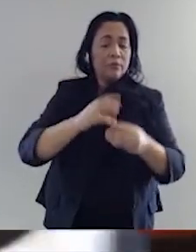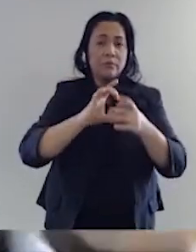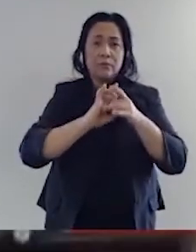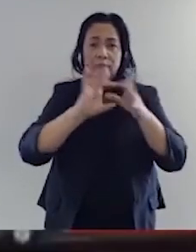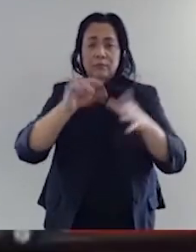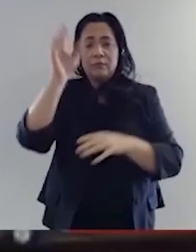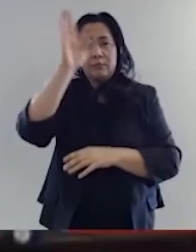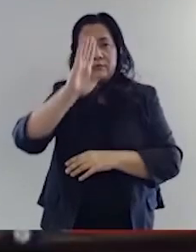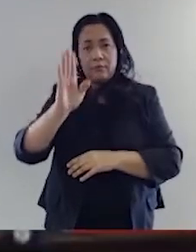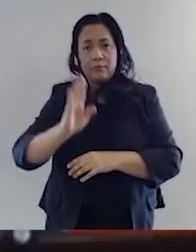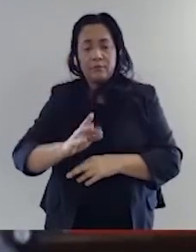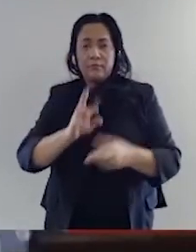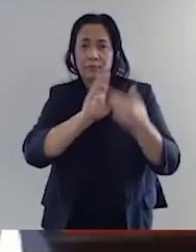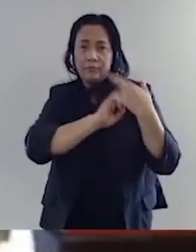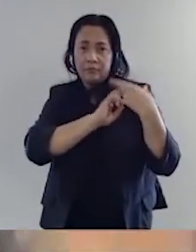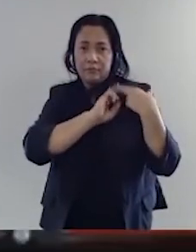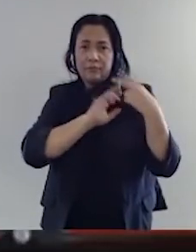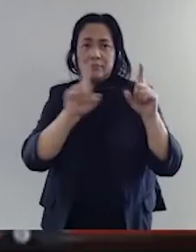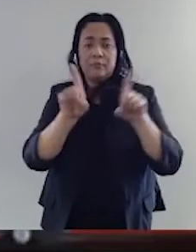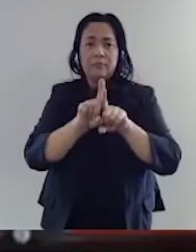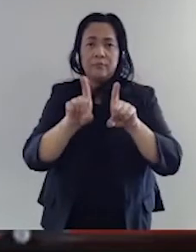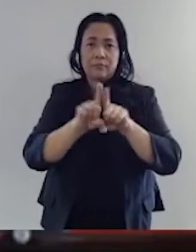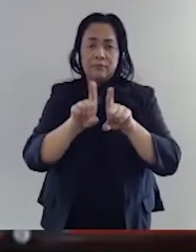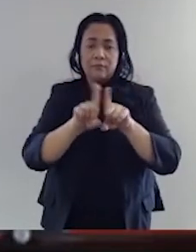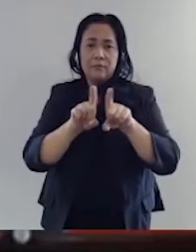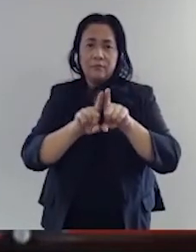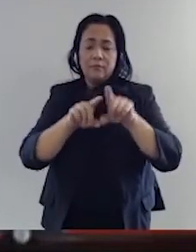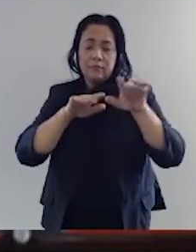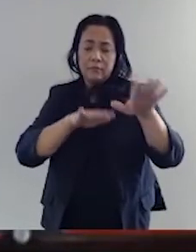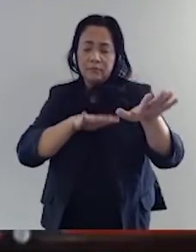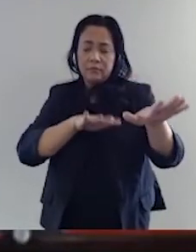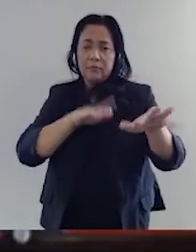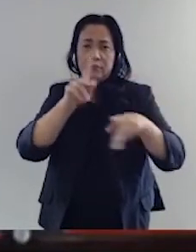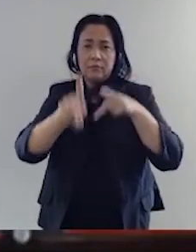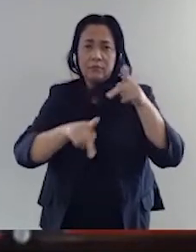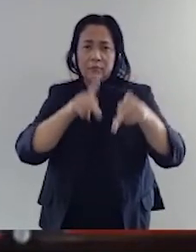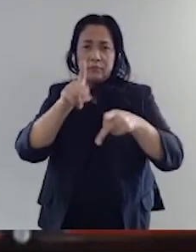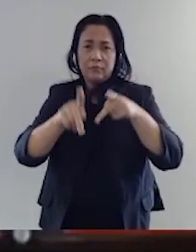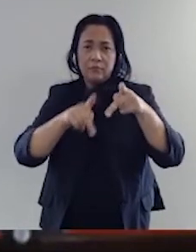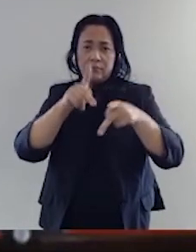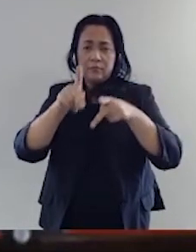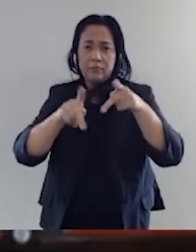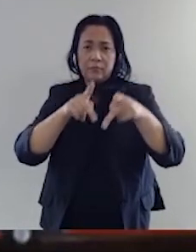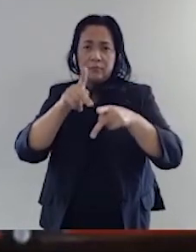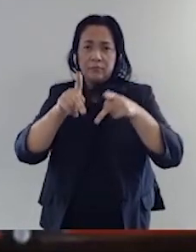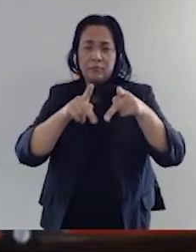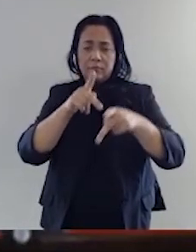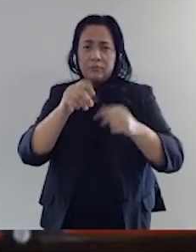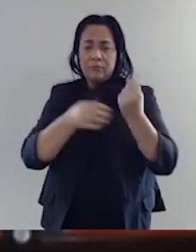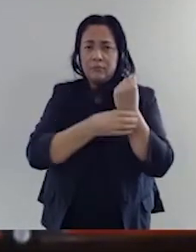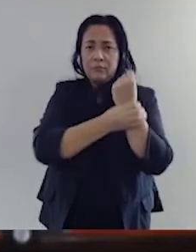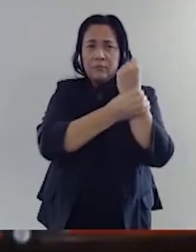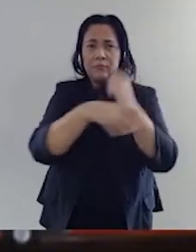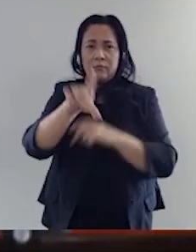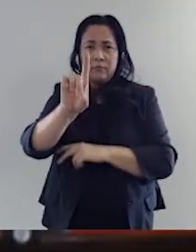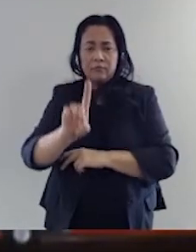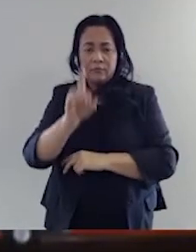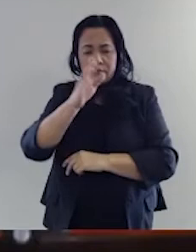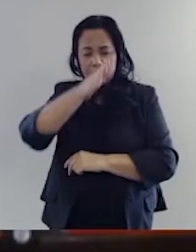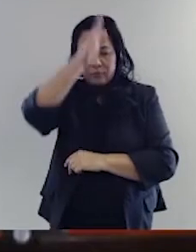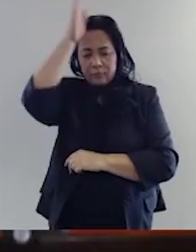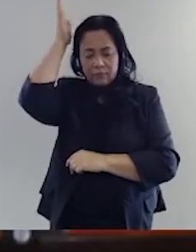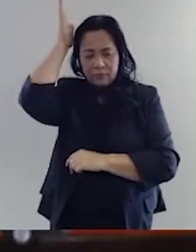pela mobilização de grande parte da população em prol dos nossos valores republicanos